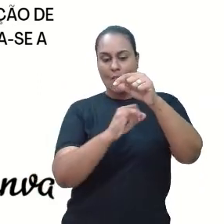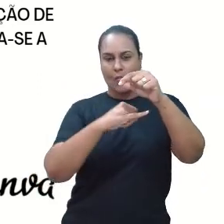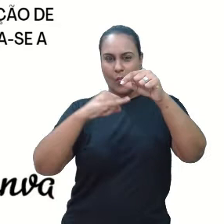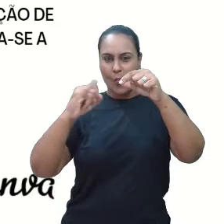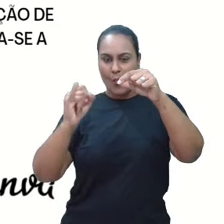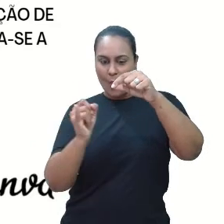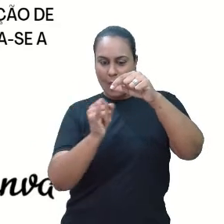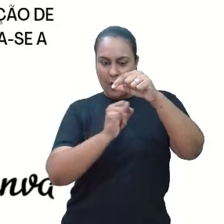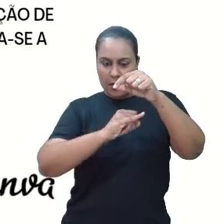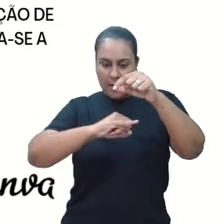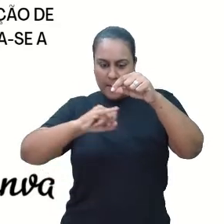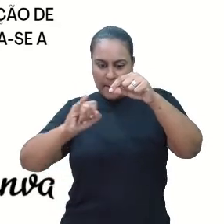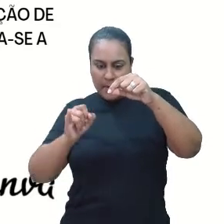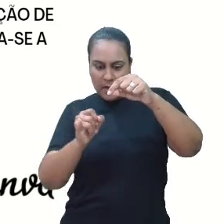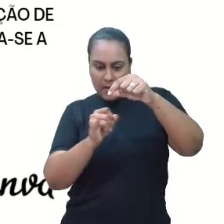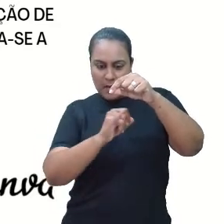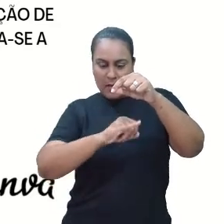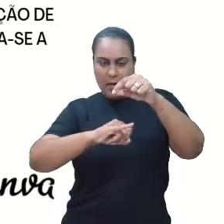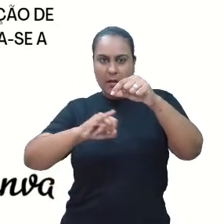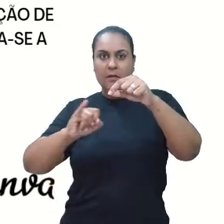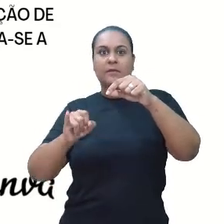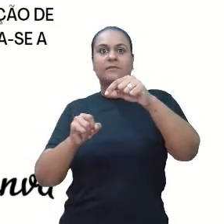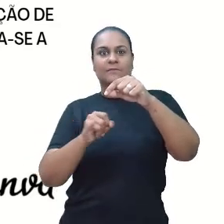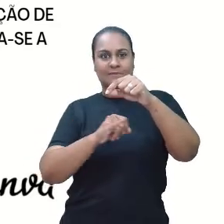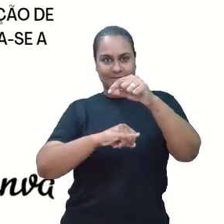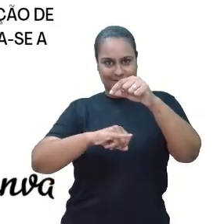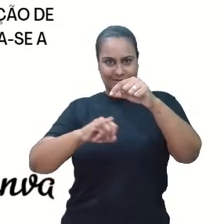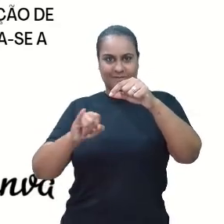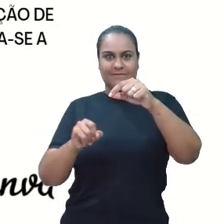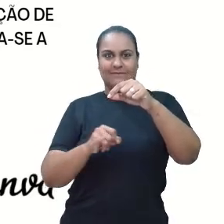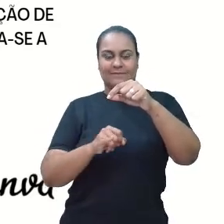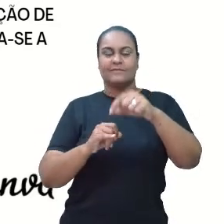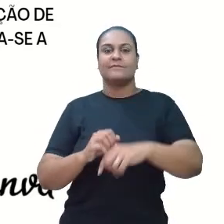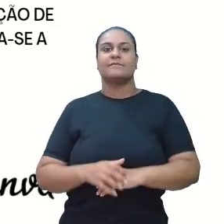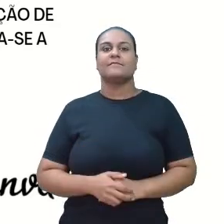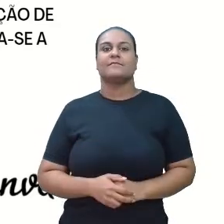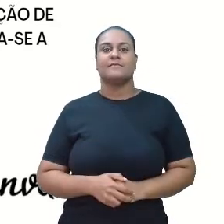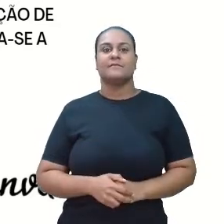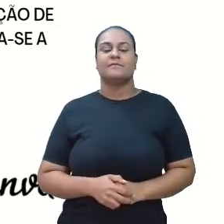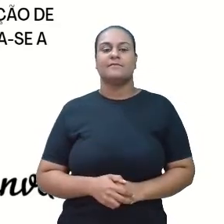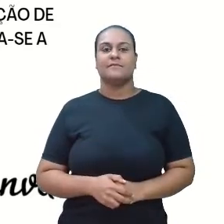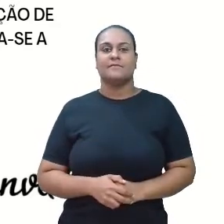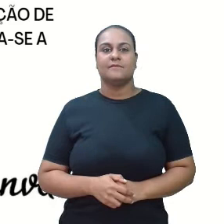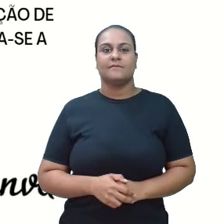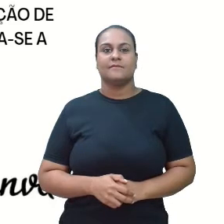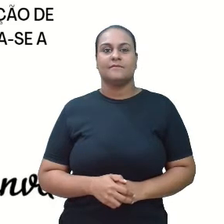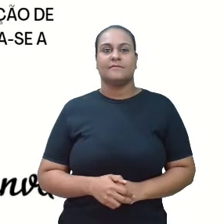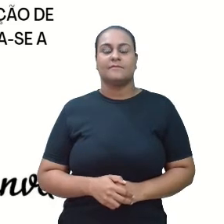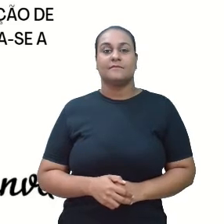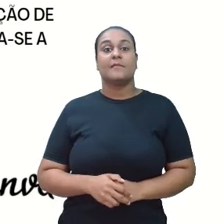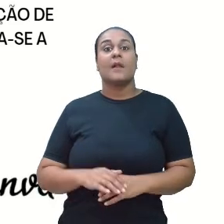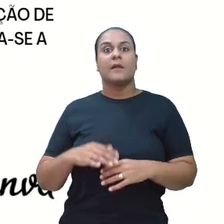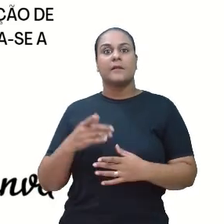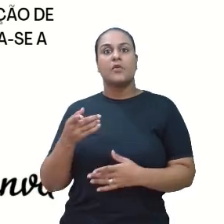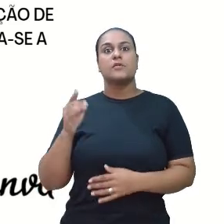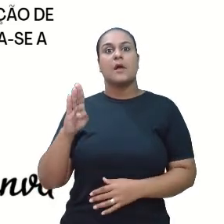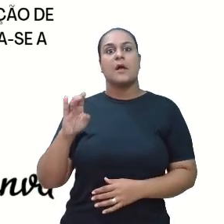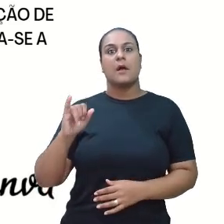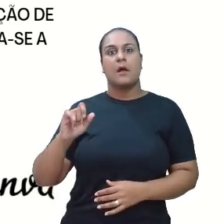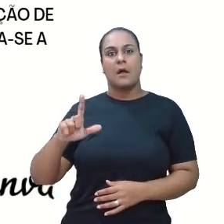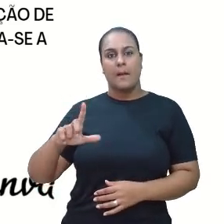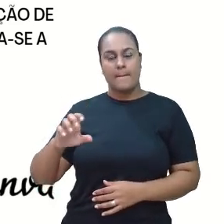ação pancreática, ou seja, do suco pancreático produzido pelo pâncreas. E essas enzimas são bile,